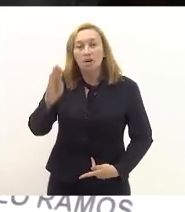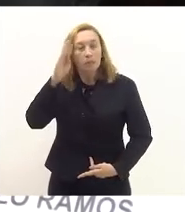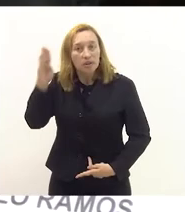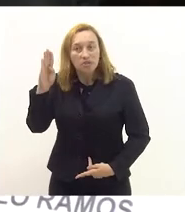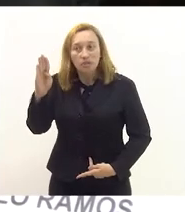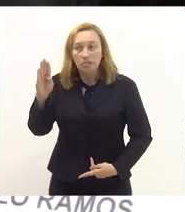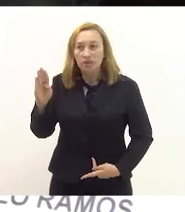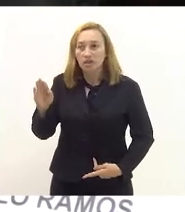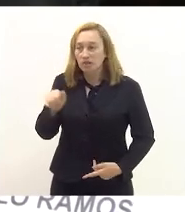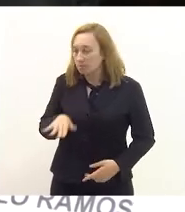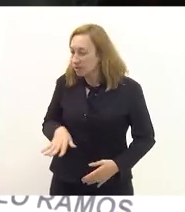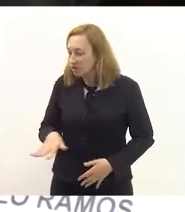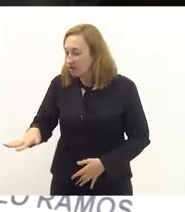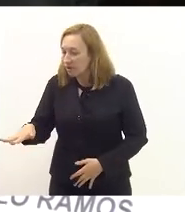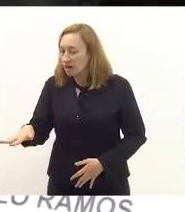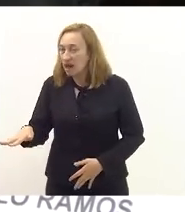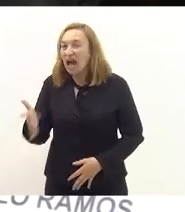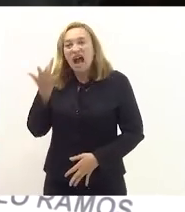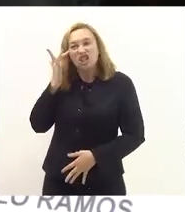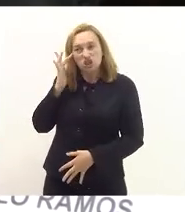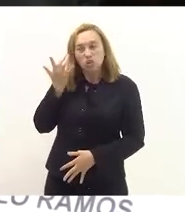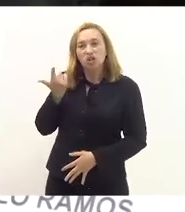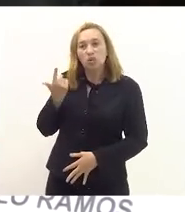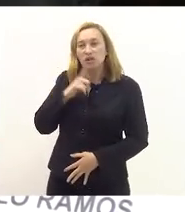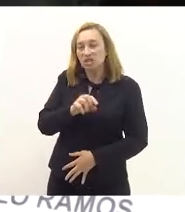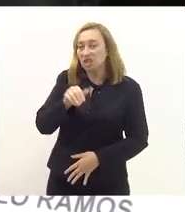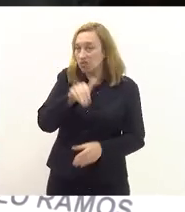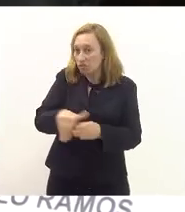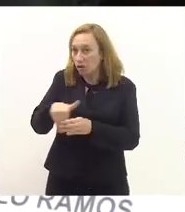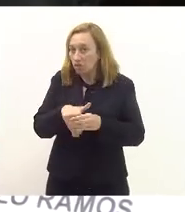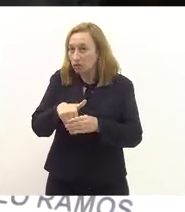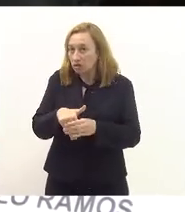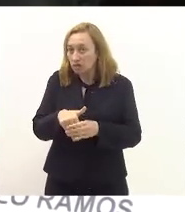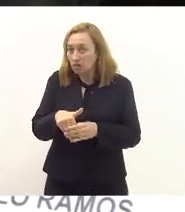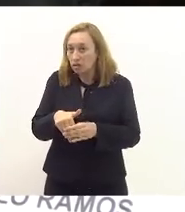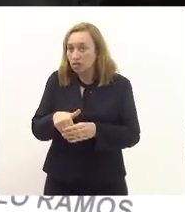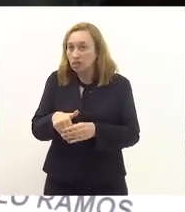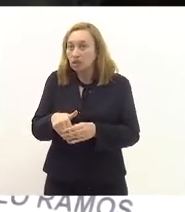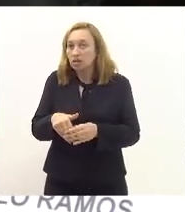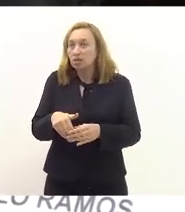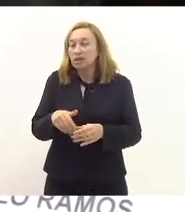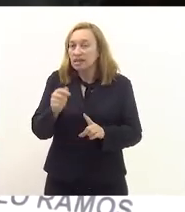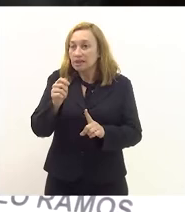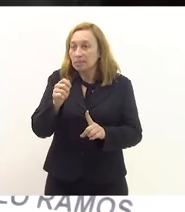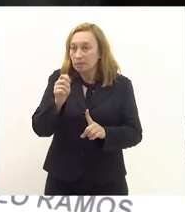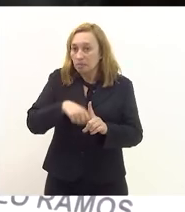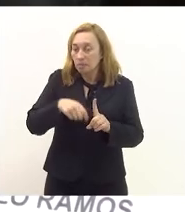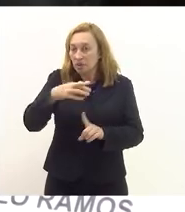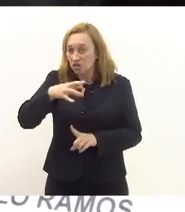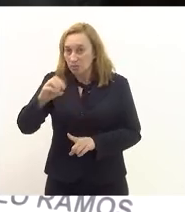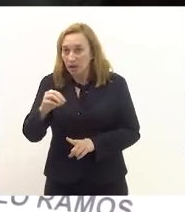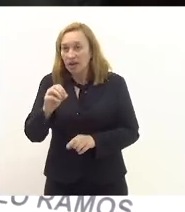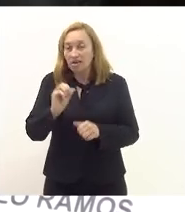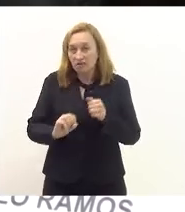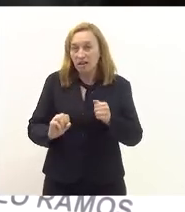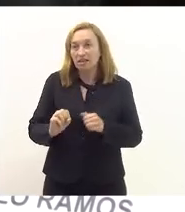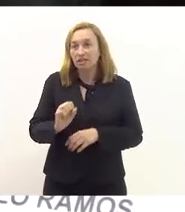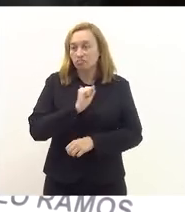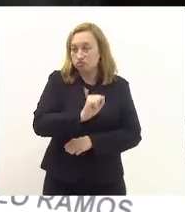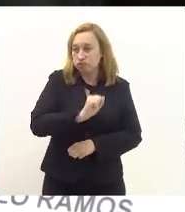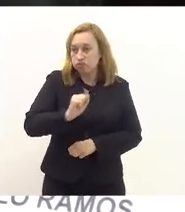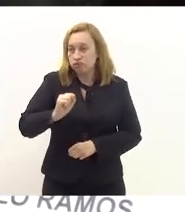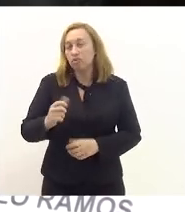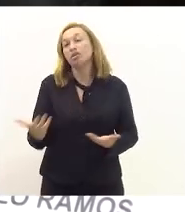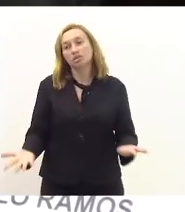favelado, e achou que com isso ele ia ganhar voto. Está fazendo isso, todo maio ele faz isso, uma chacina dessa.